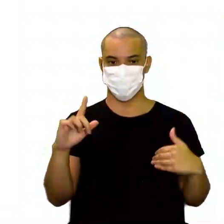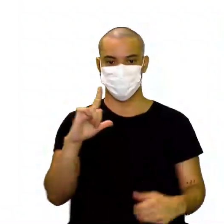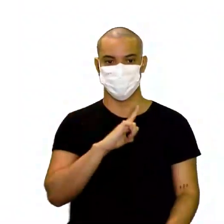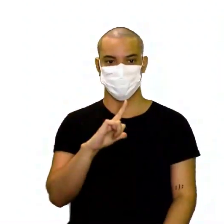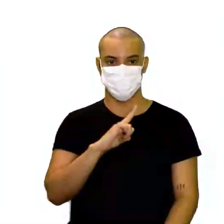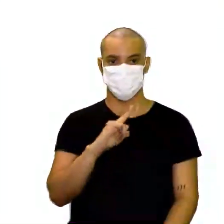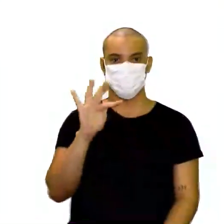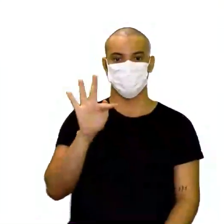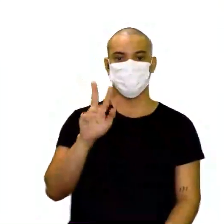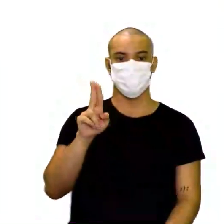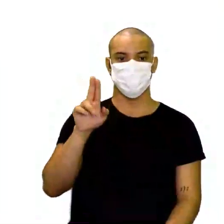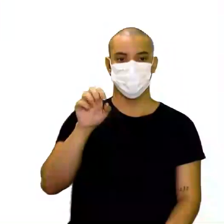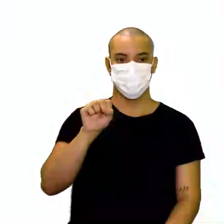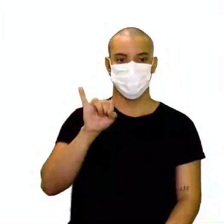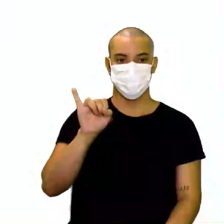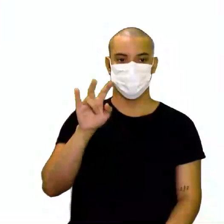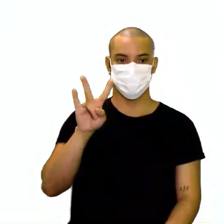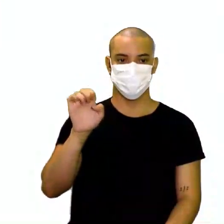fusível